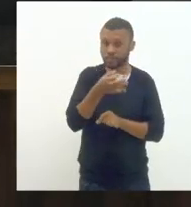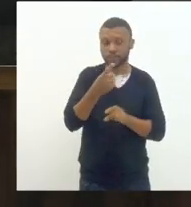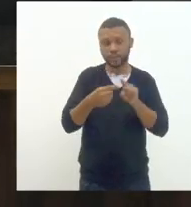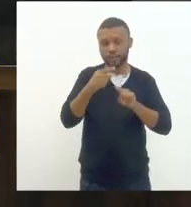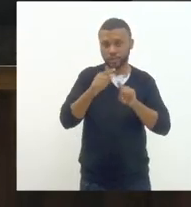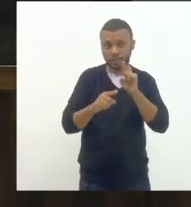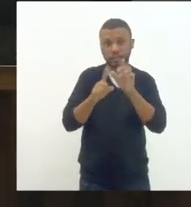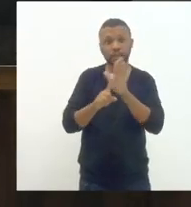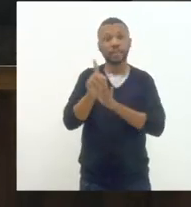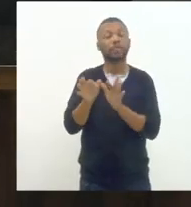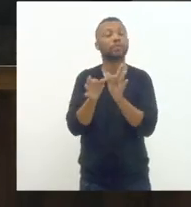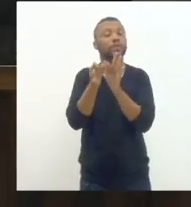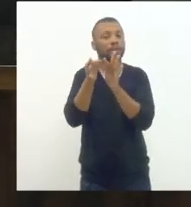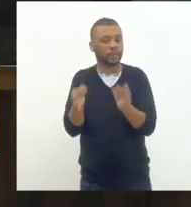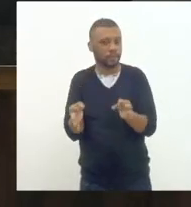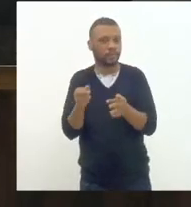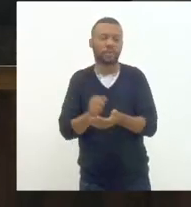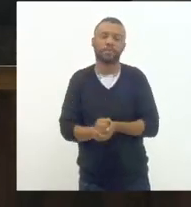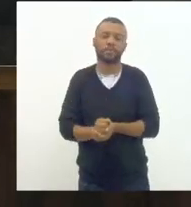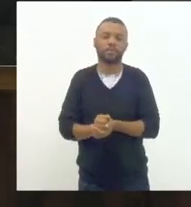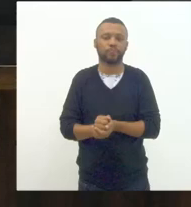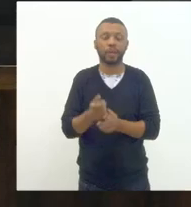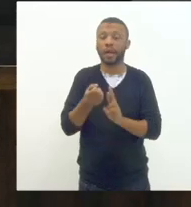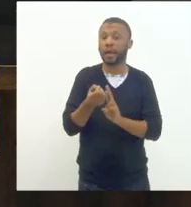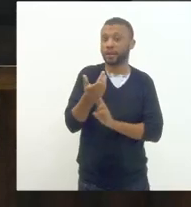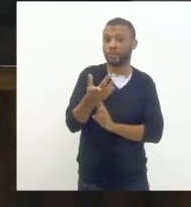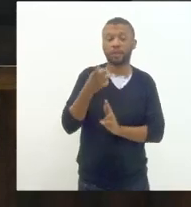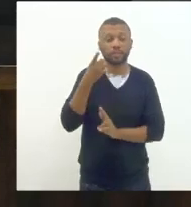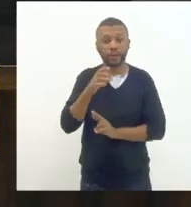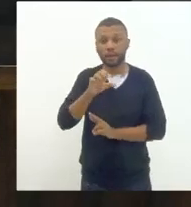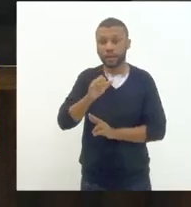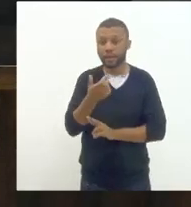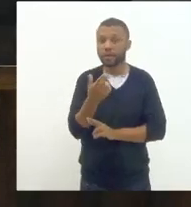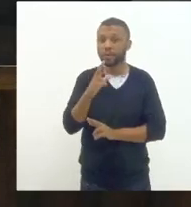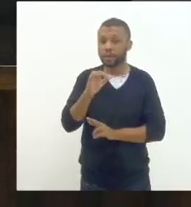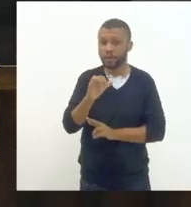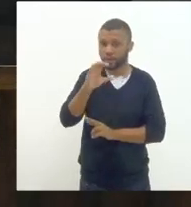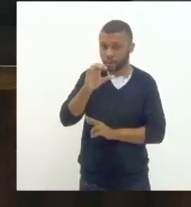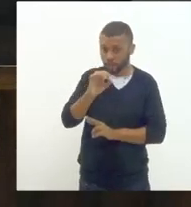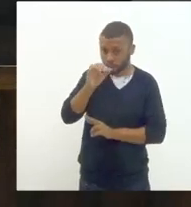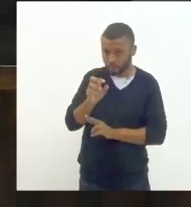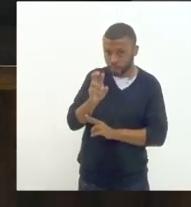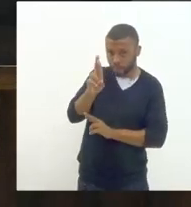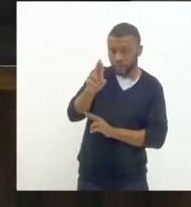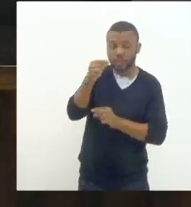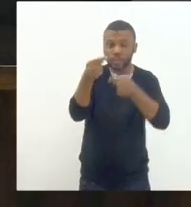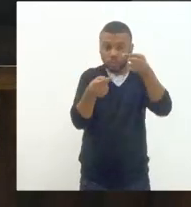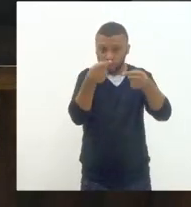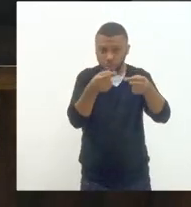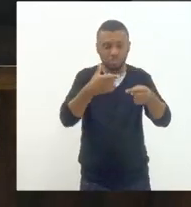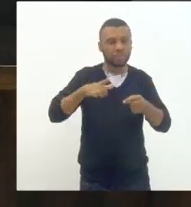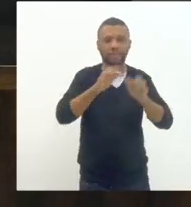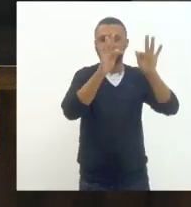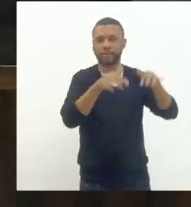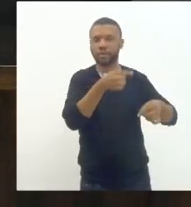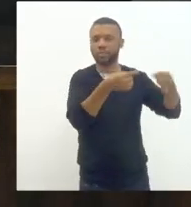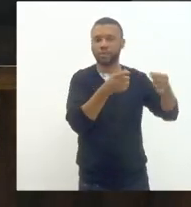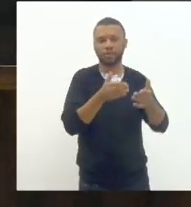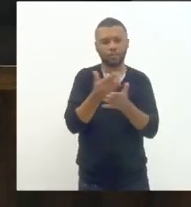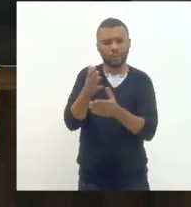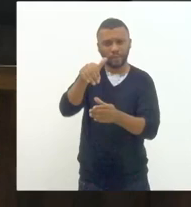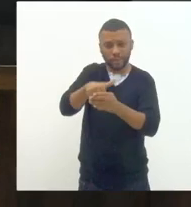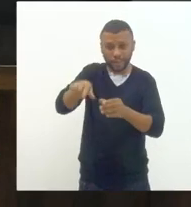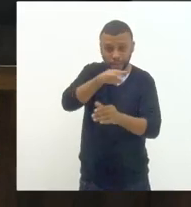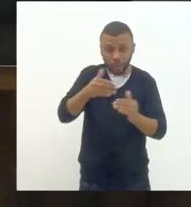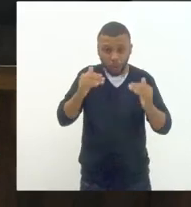indicação simples. Relator deputado Eurico Júnior. Em discussão, não havendo que queira discutir, encerrada a discussão em votação.